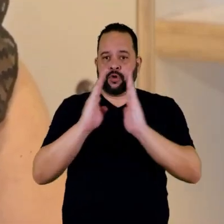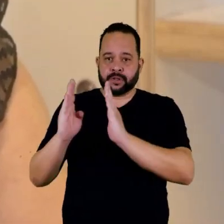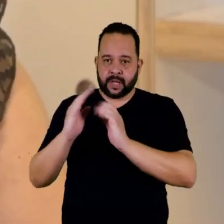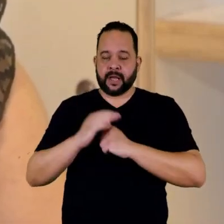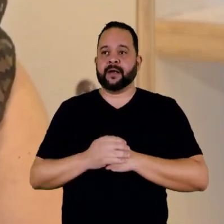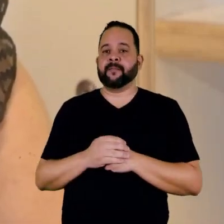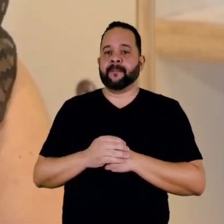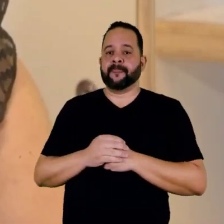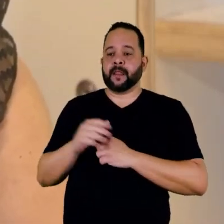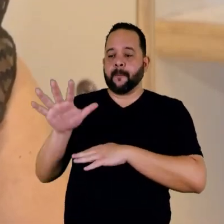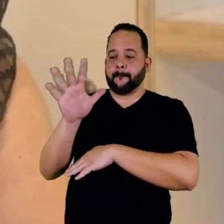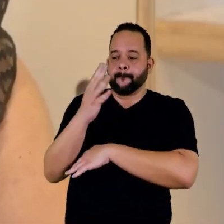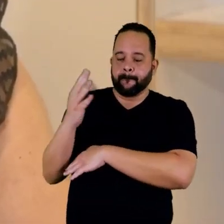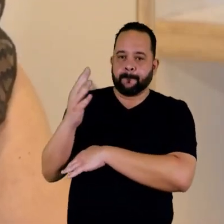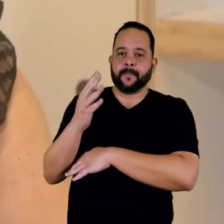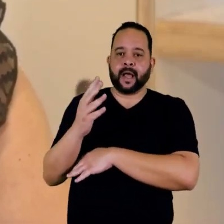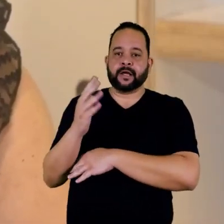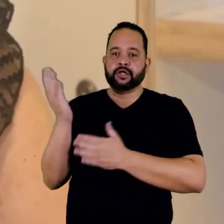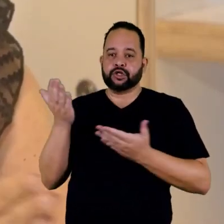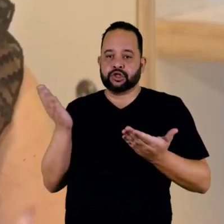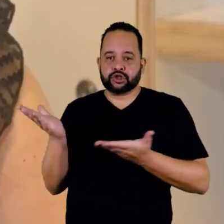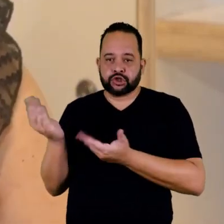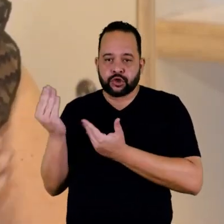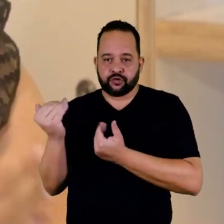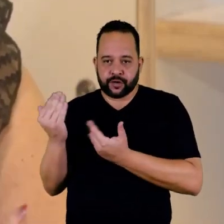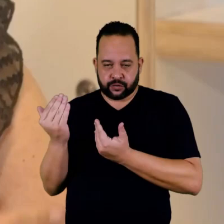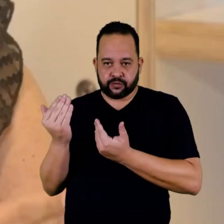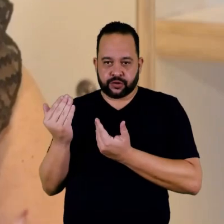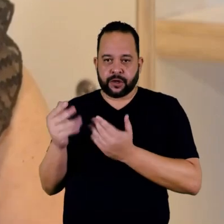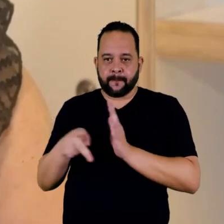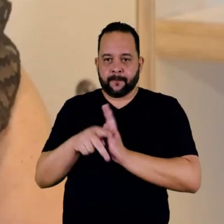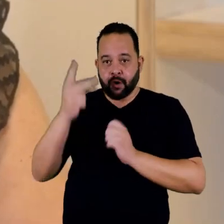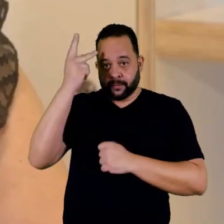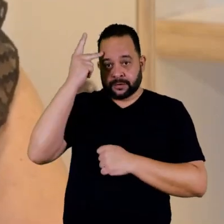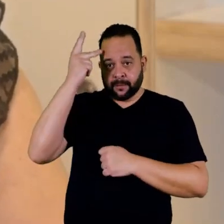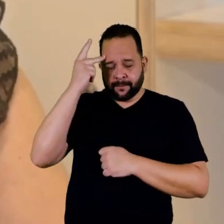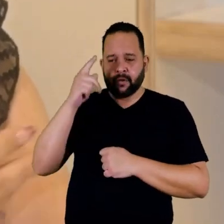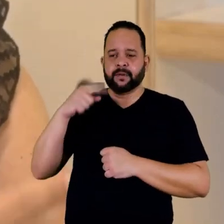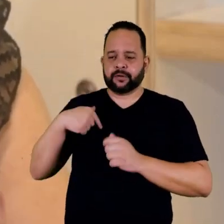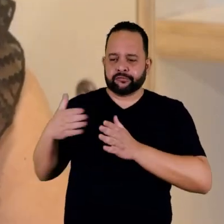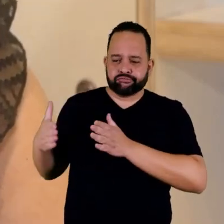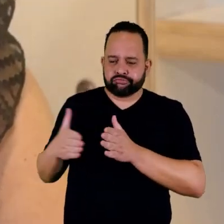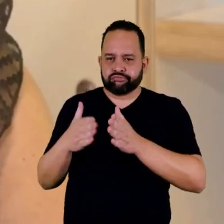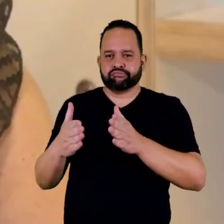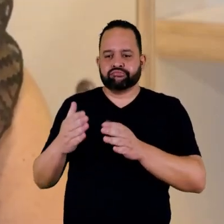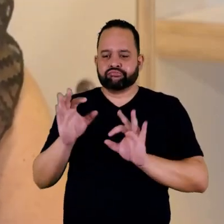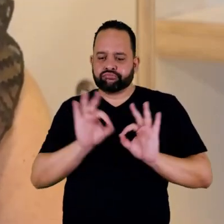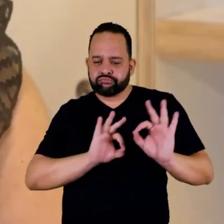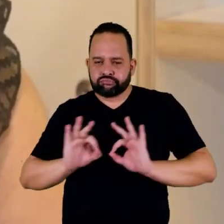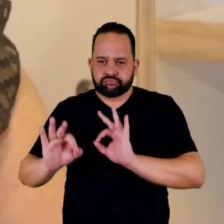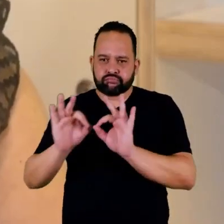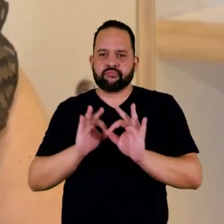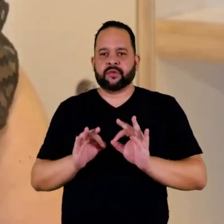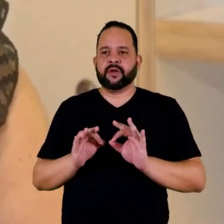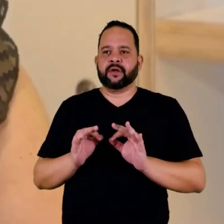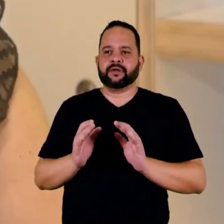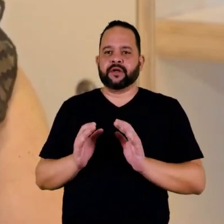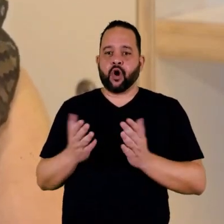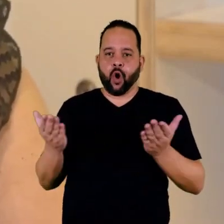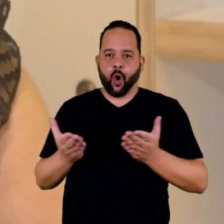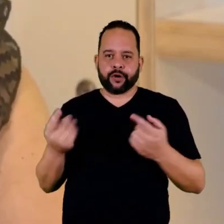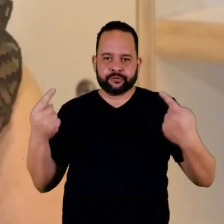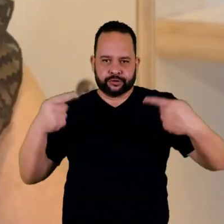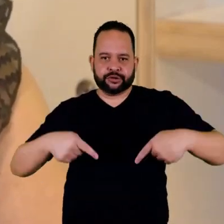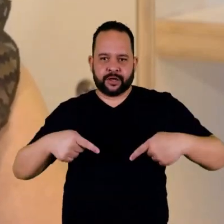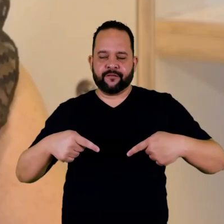Juventude que é a biblioteca São Paulo e depois esse caminho vai sendo construído E aí a gente tem o desafio de montar aqui né até